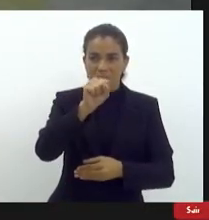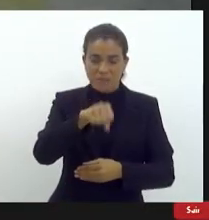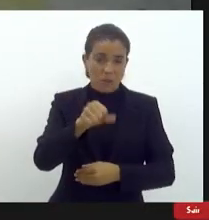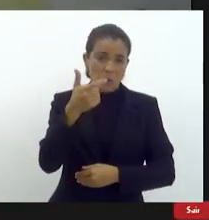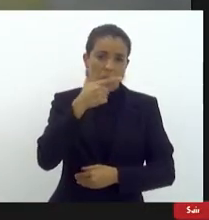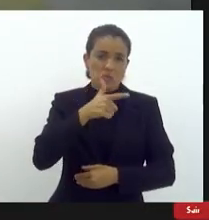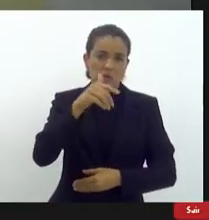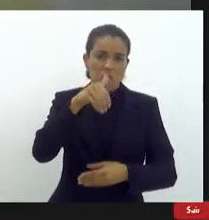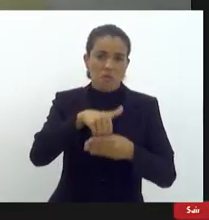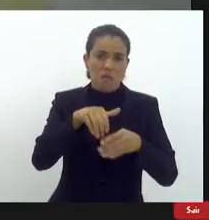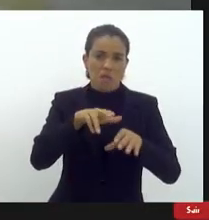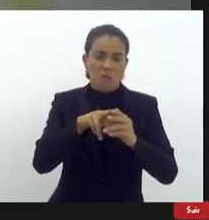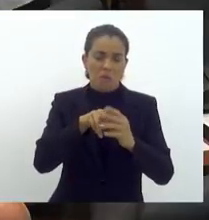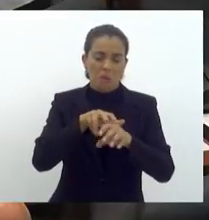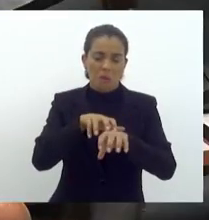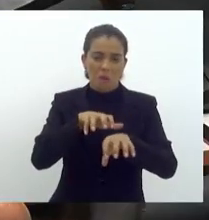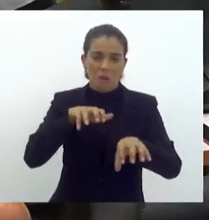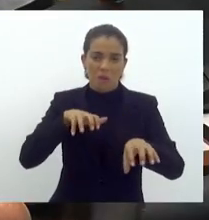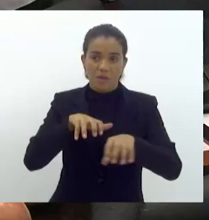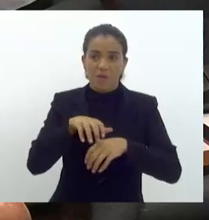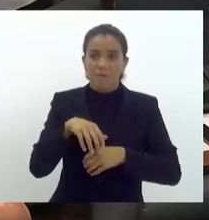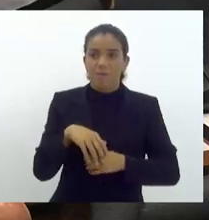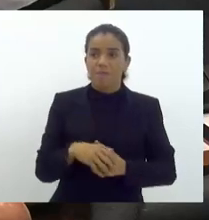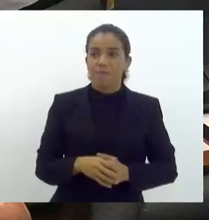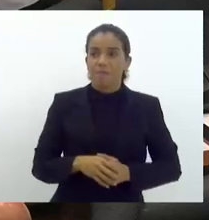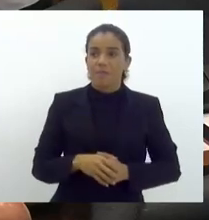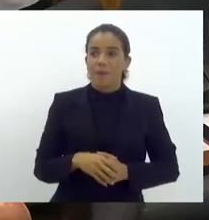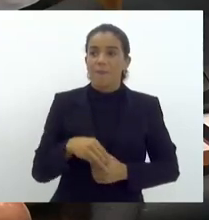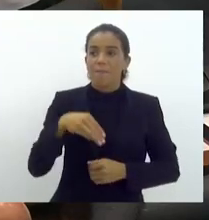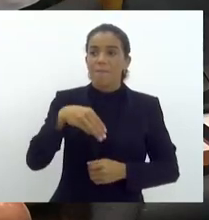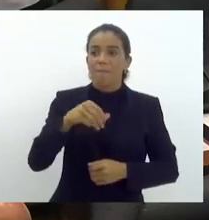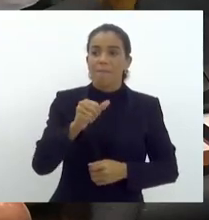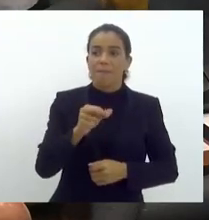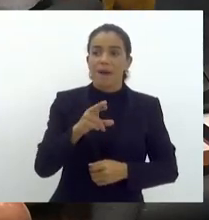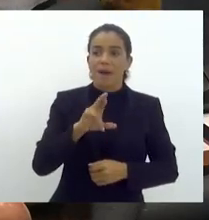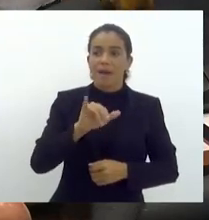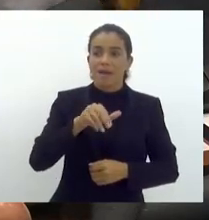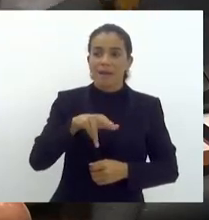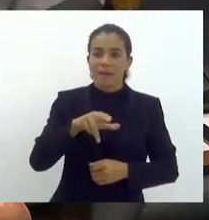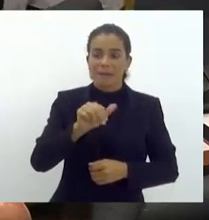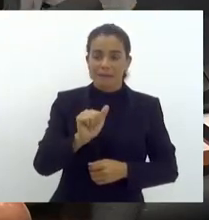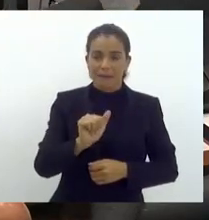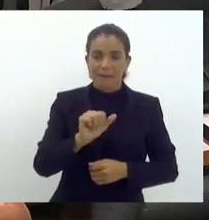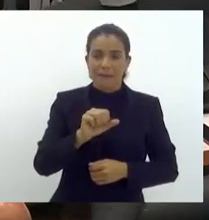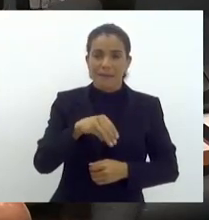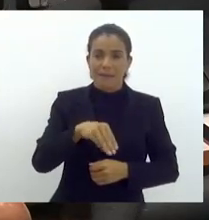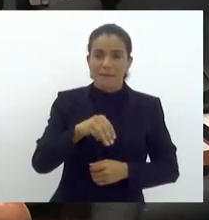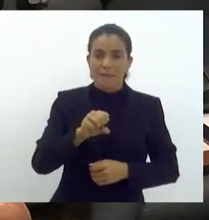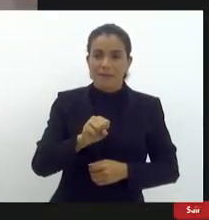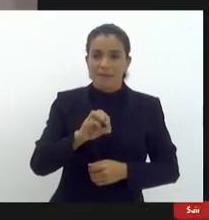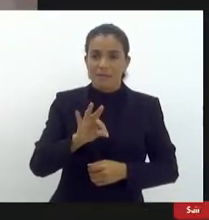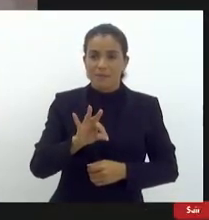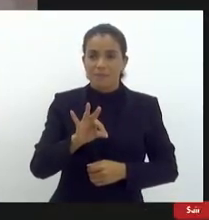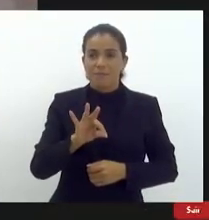muito obrigado deputada MST Obrigada presidente